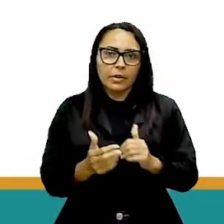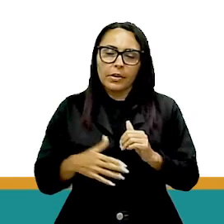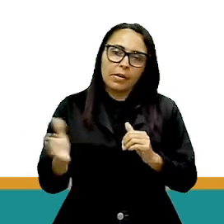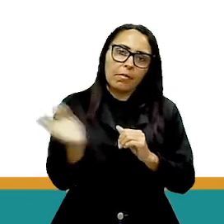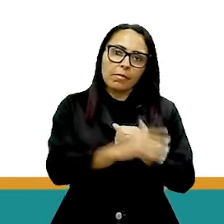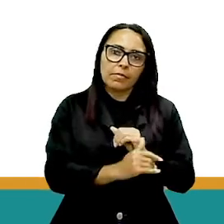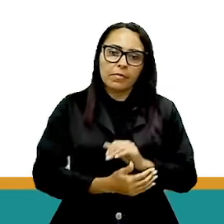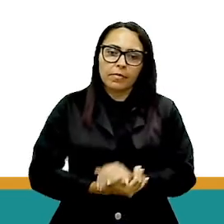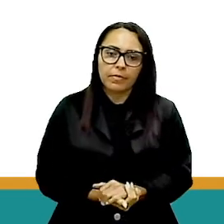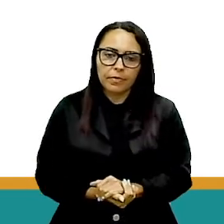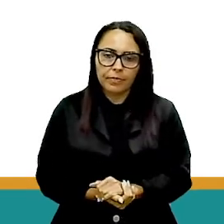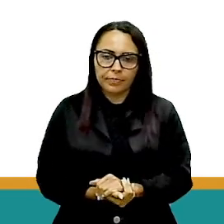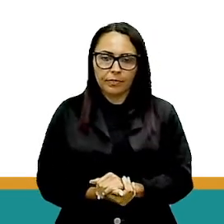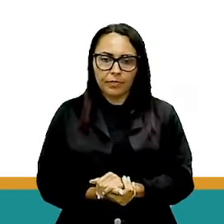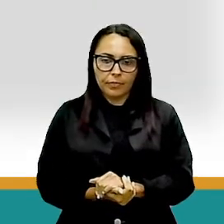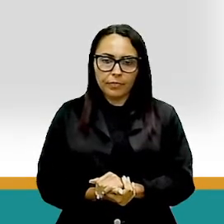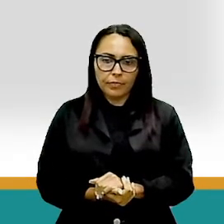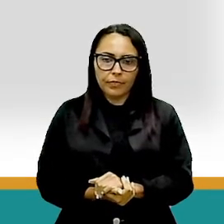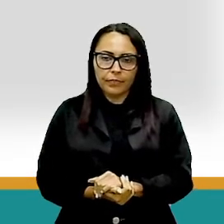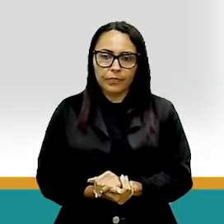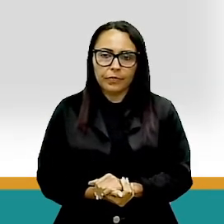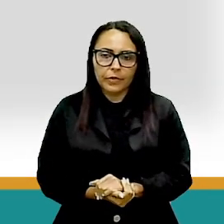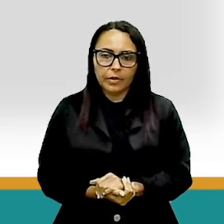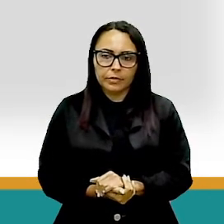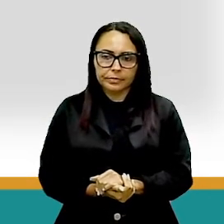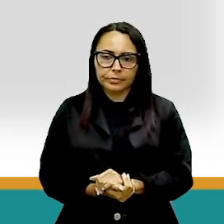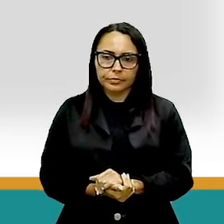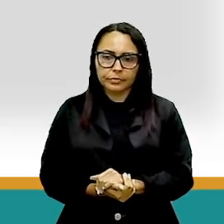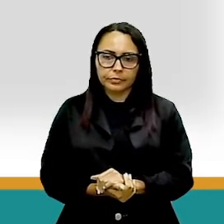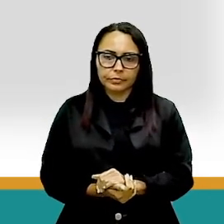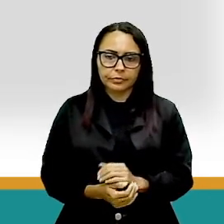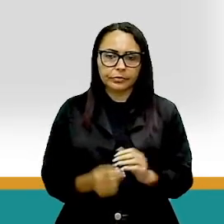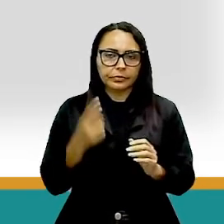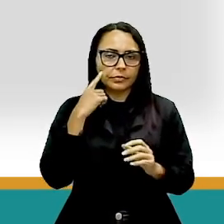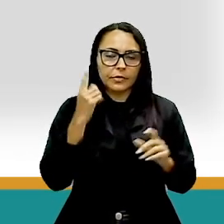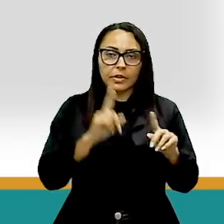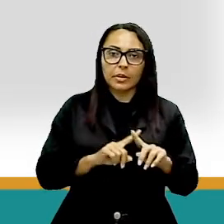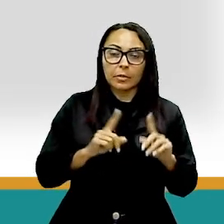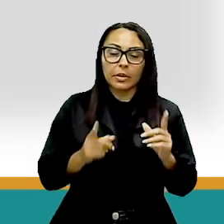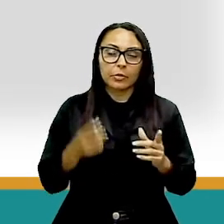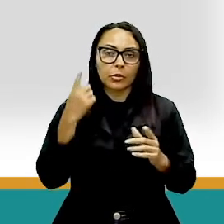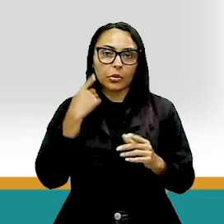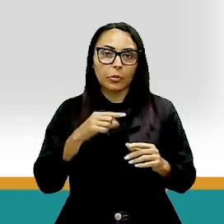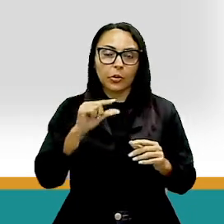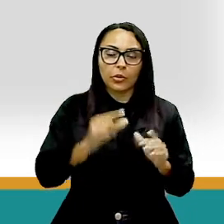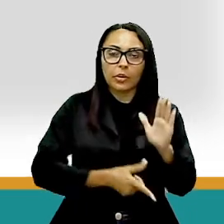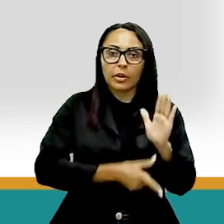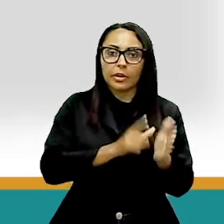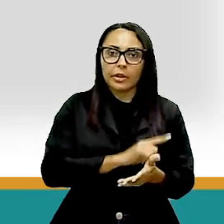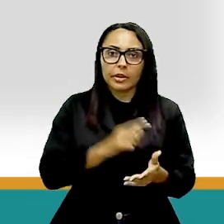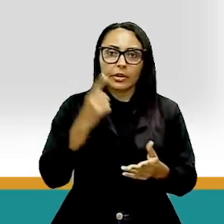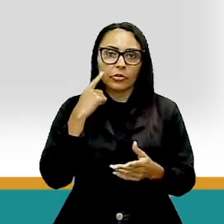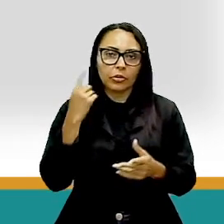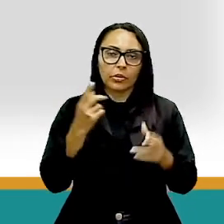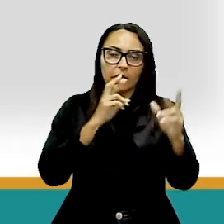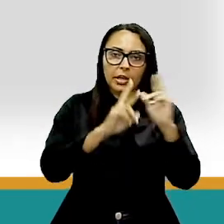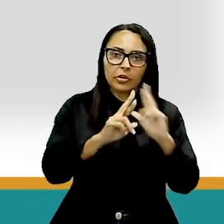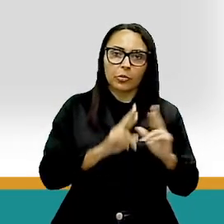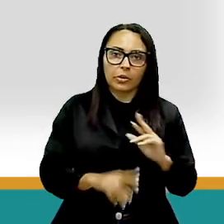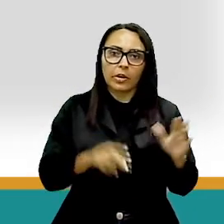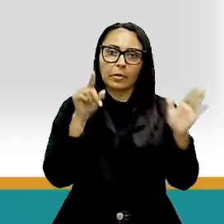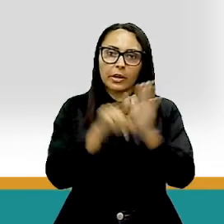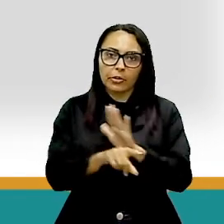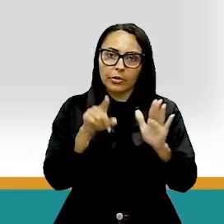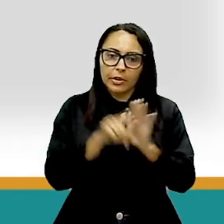à primeira pergunta ali, de filosofia? Muito bem. Porém, um pouquinho antes, deixa eu lhe responder uma